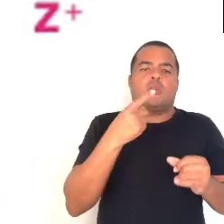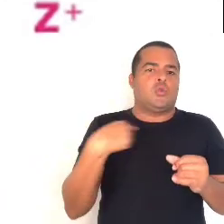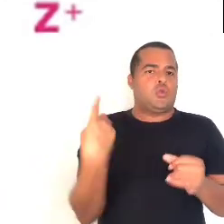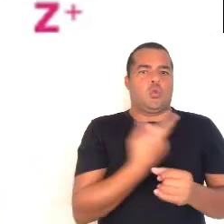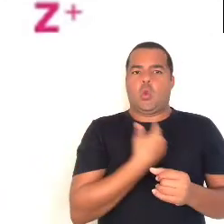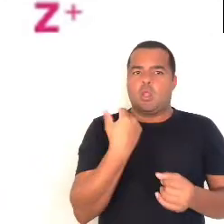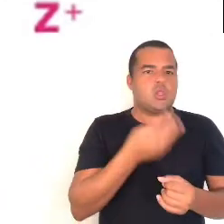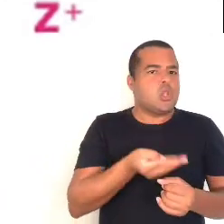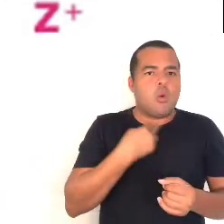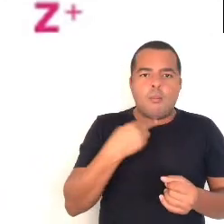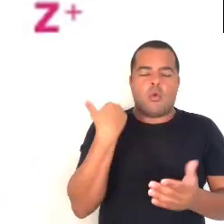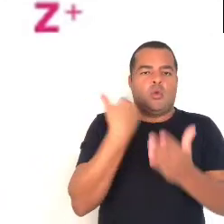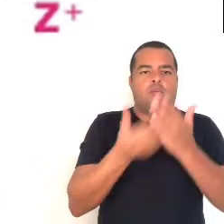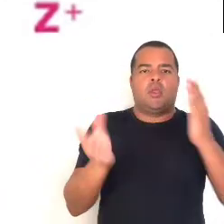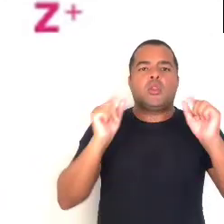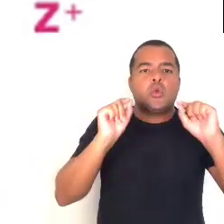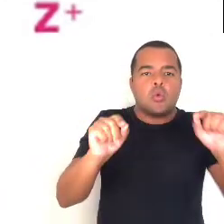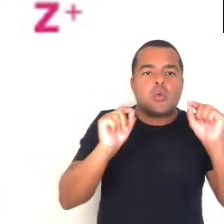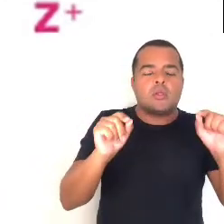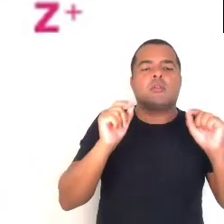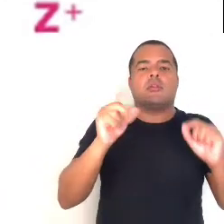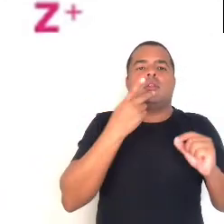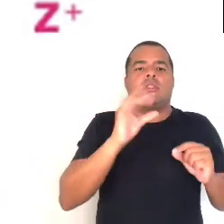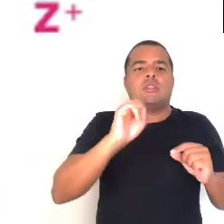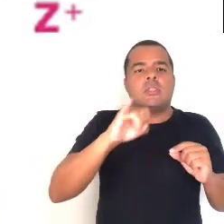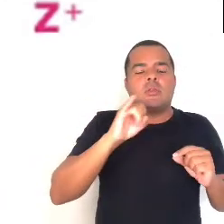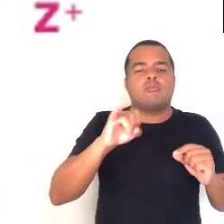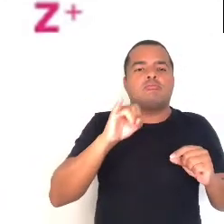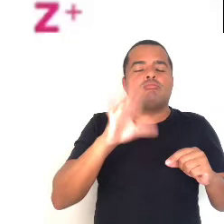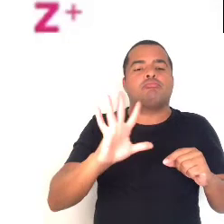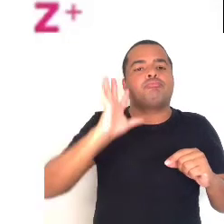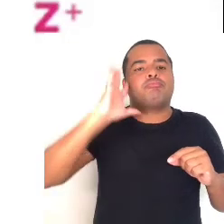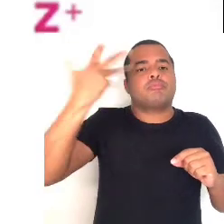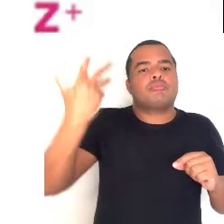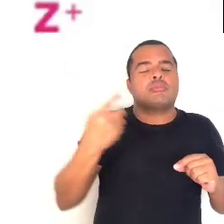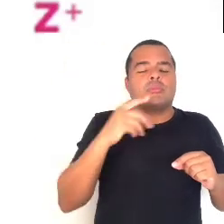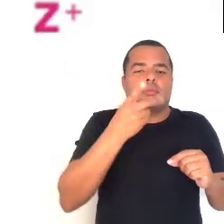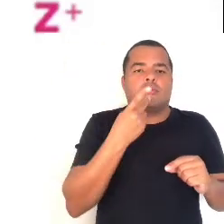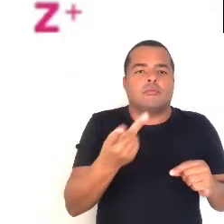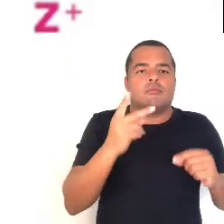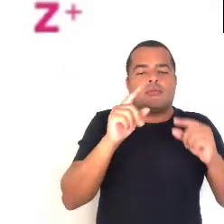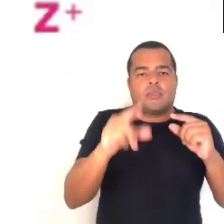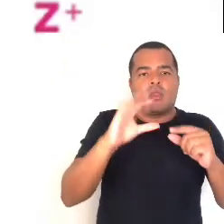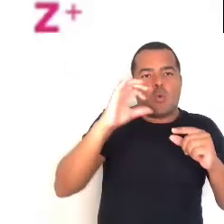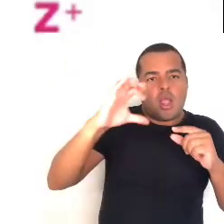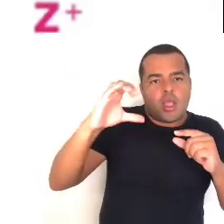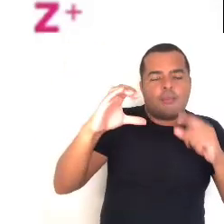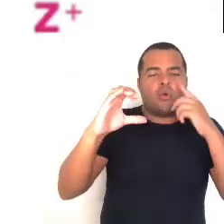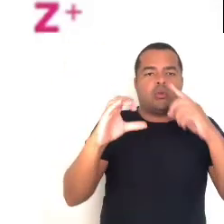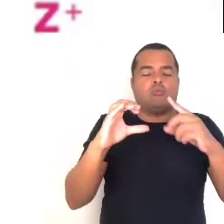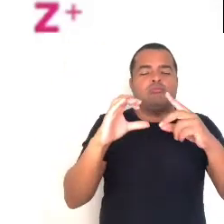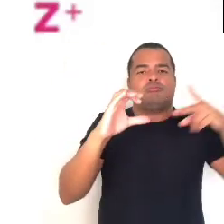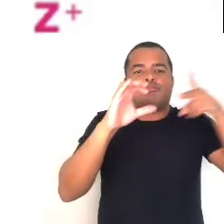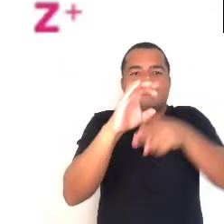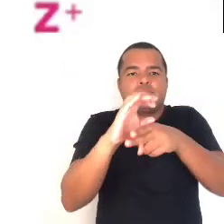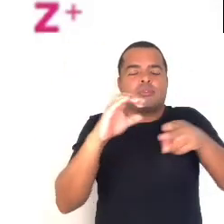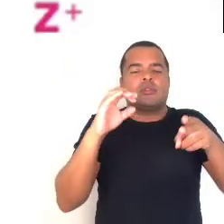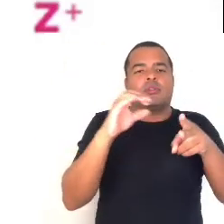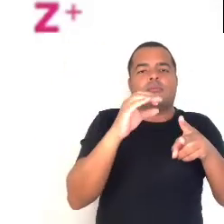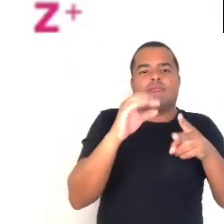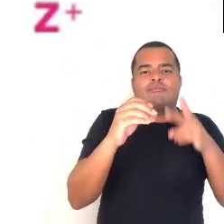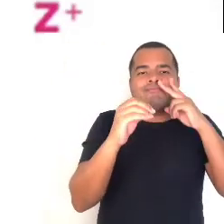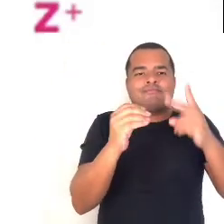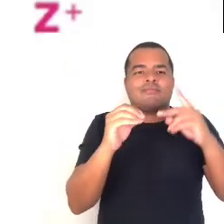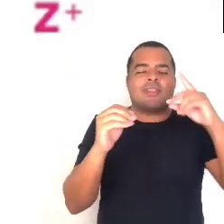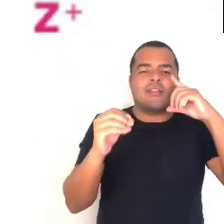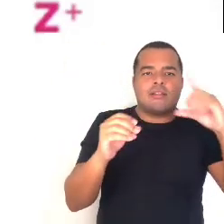a gente não pode perder esse destaque, e se caso essa ruptura ela acontecer com o carbono com a carga